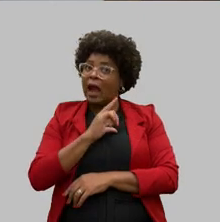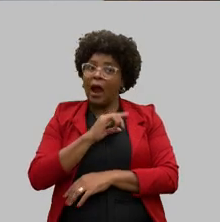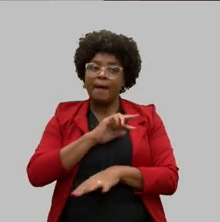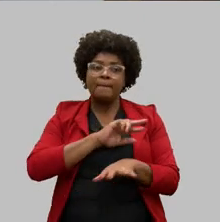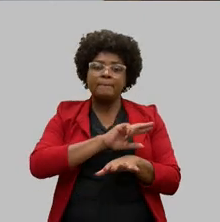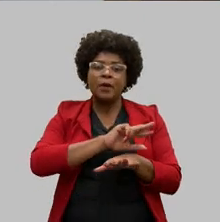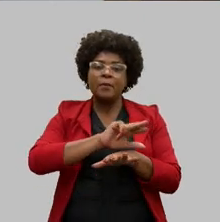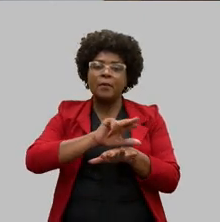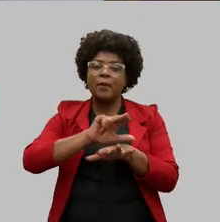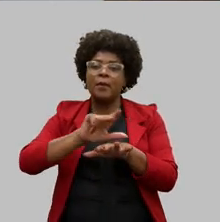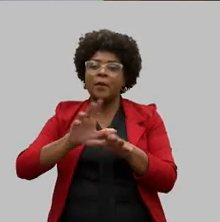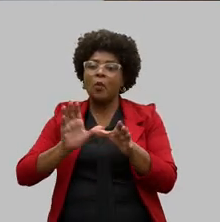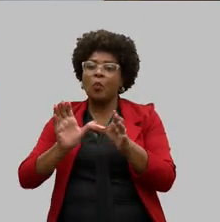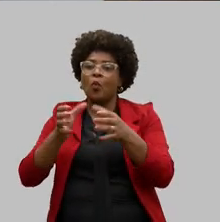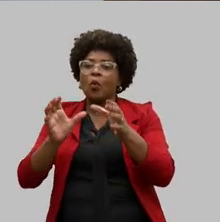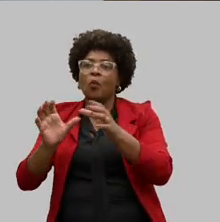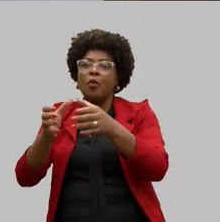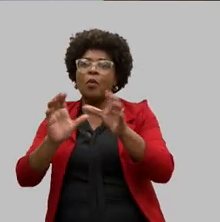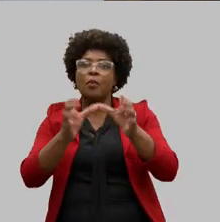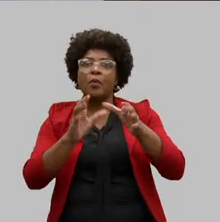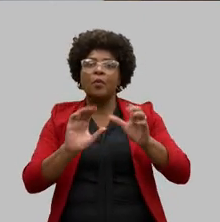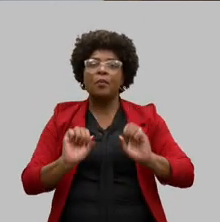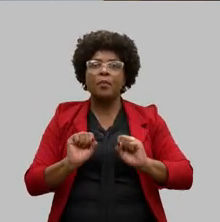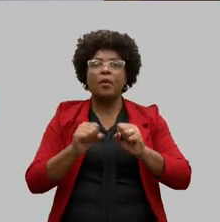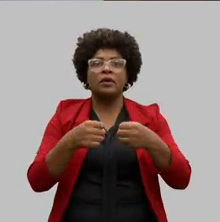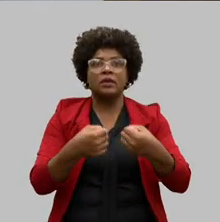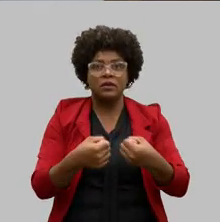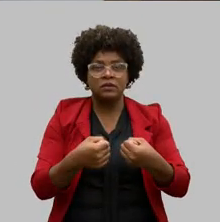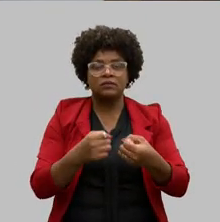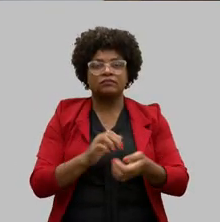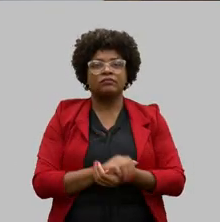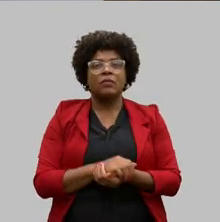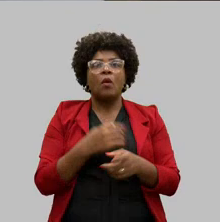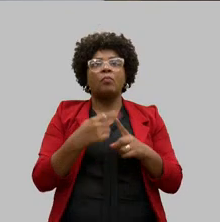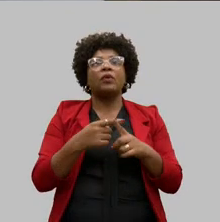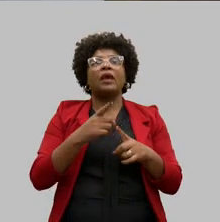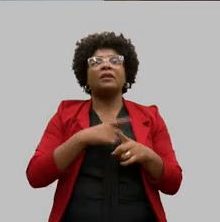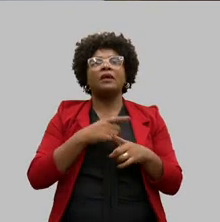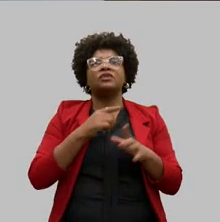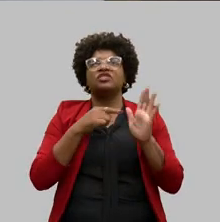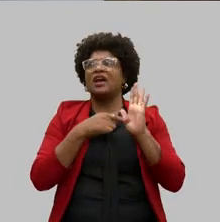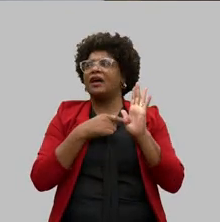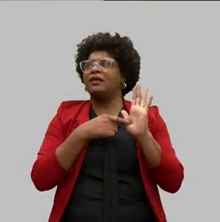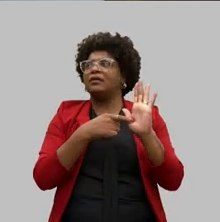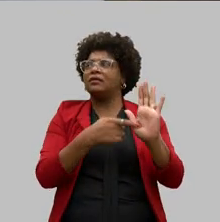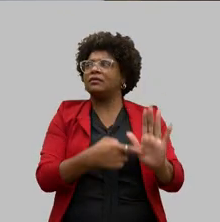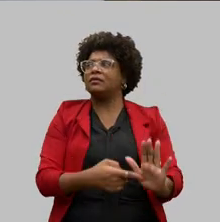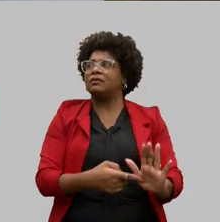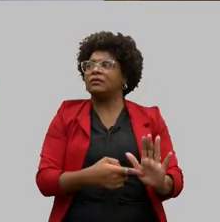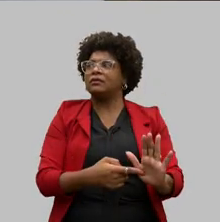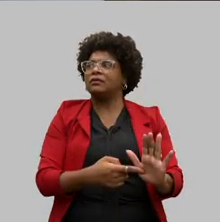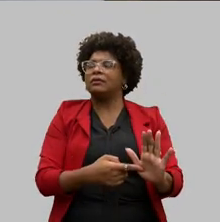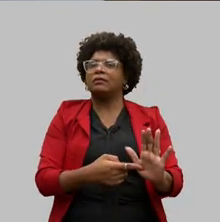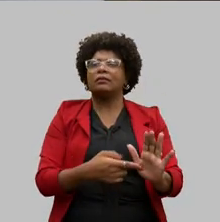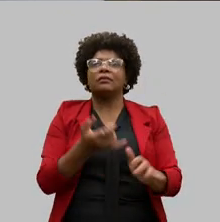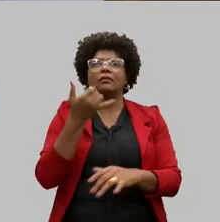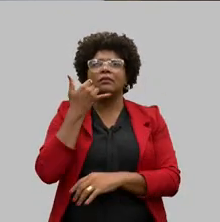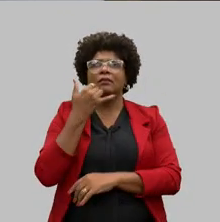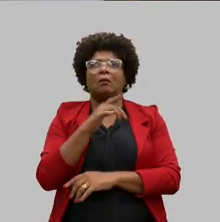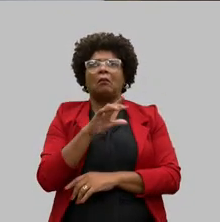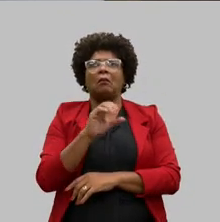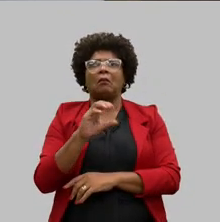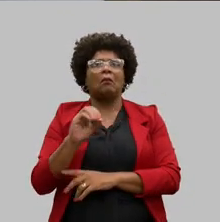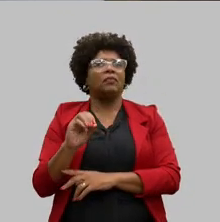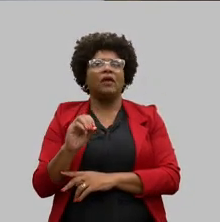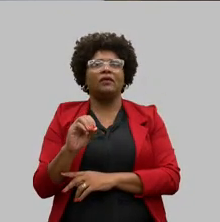proteção porque quando tem a denúncia do dis que 100 a investigação quem faz então não é